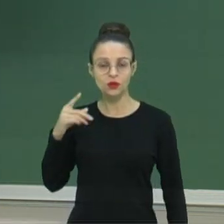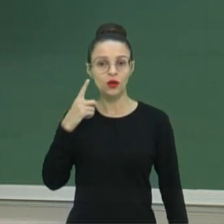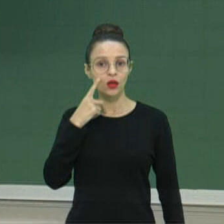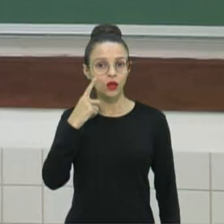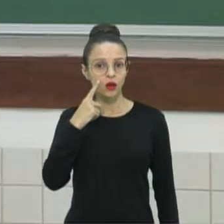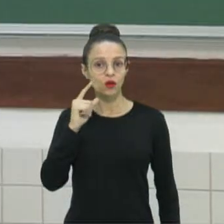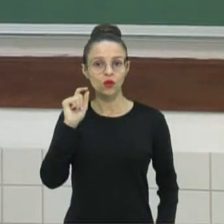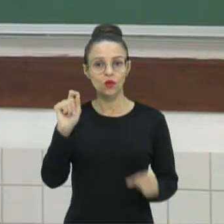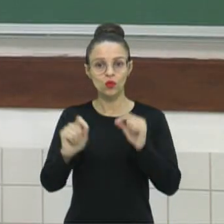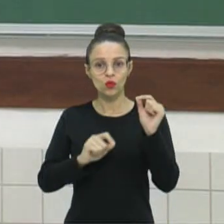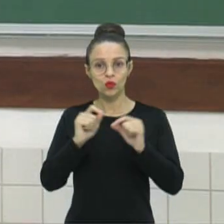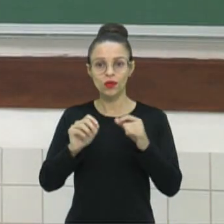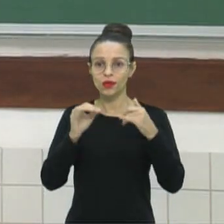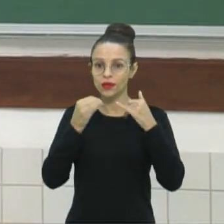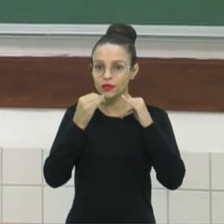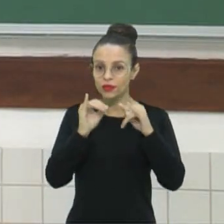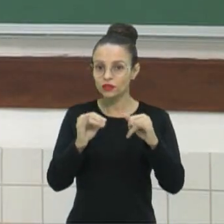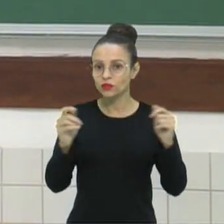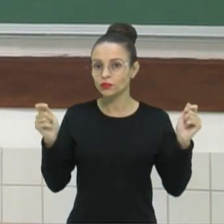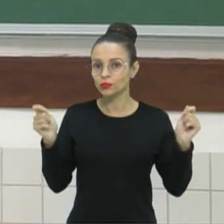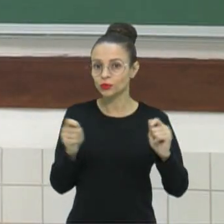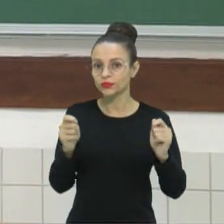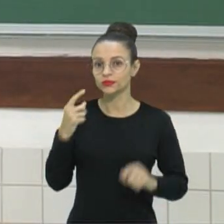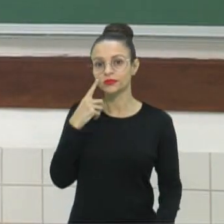do que é a fórmula de energia potencial.